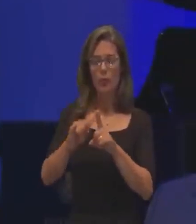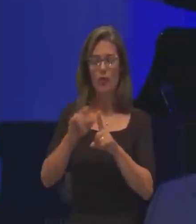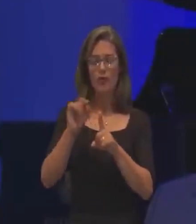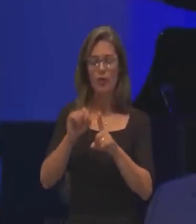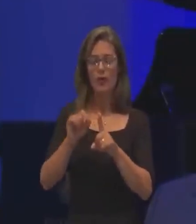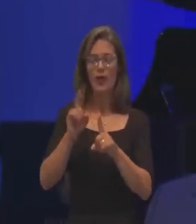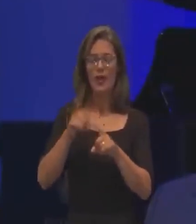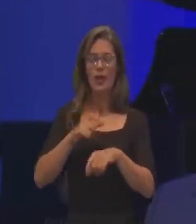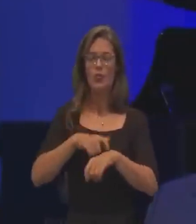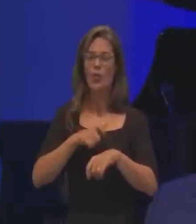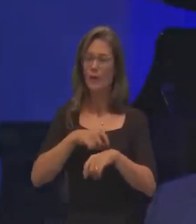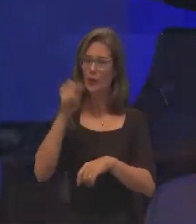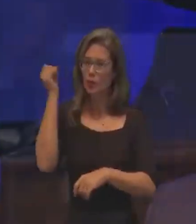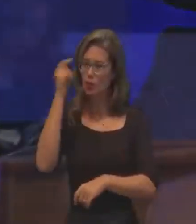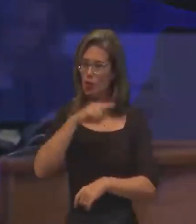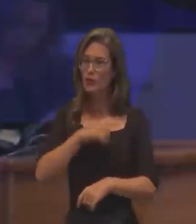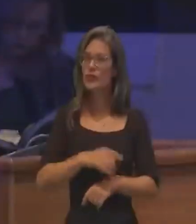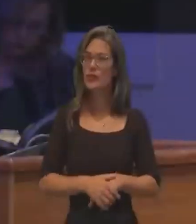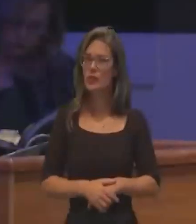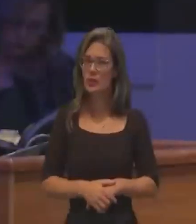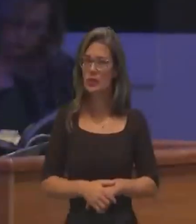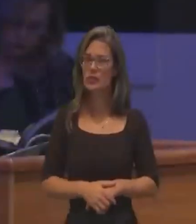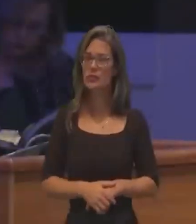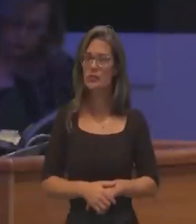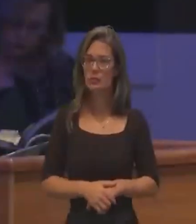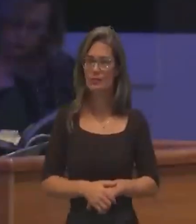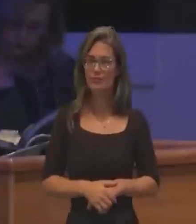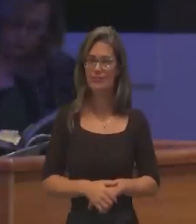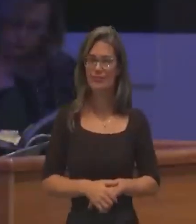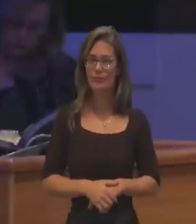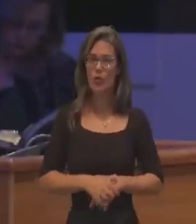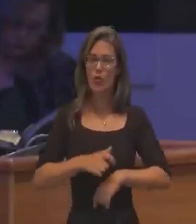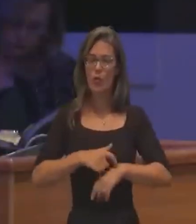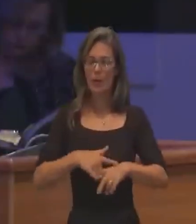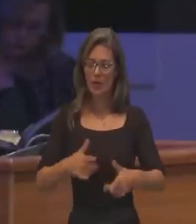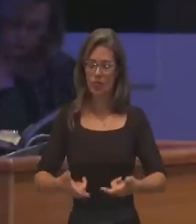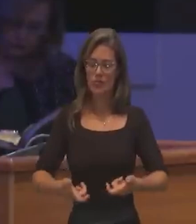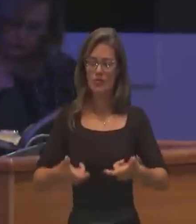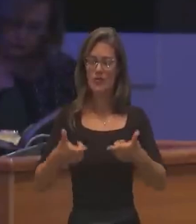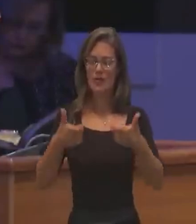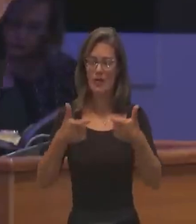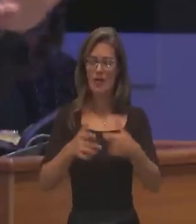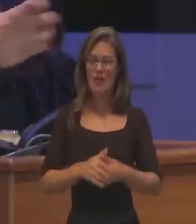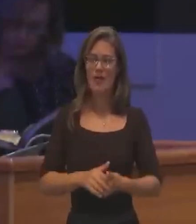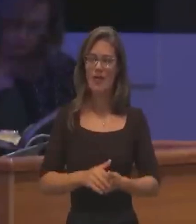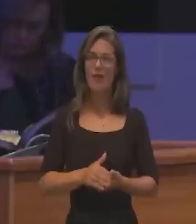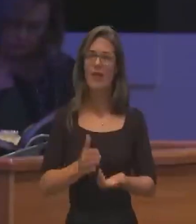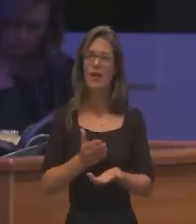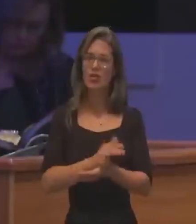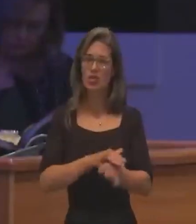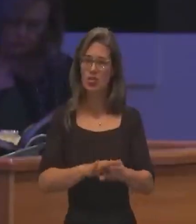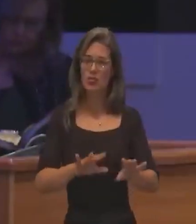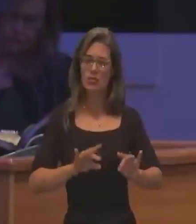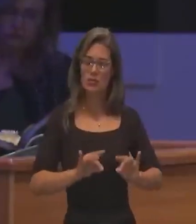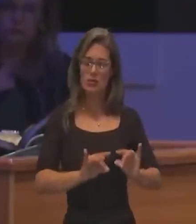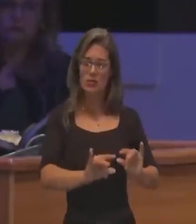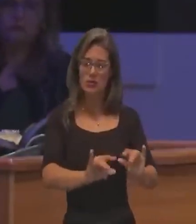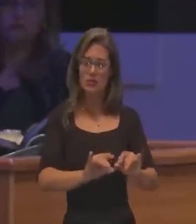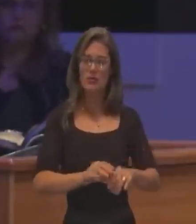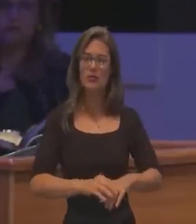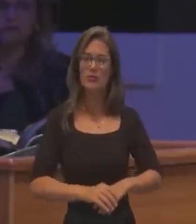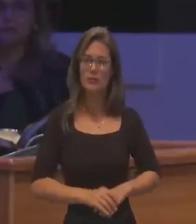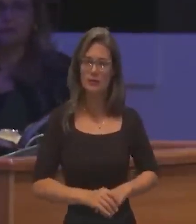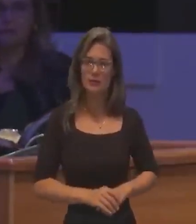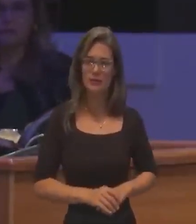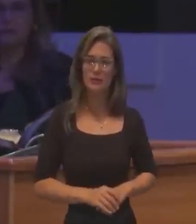do império da Babilônia que vinha contra o seu povo. E apesar de todo o cenário, e apesar de que ele sabia